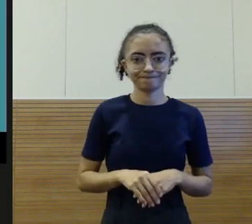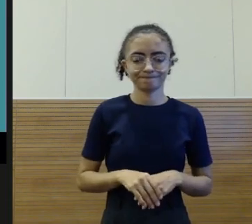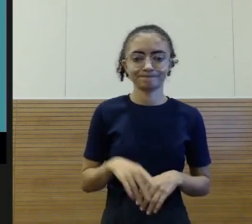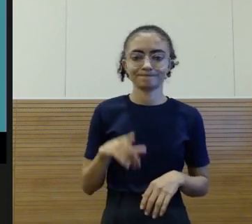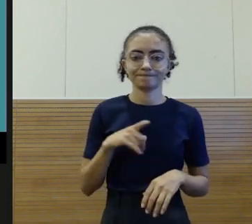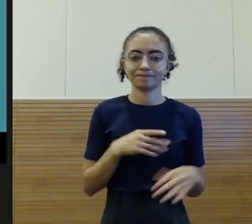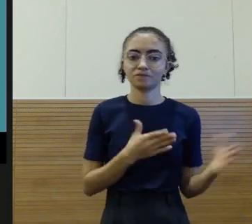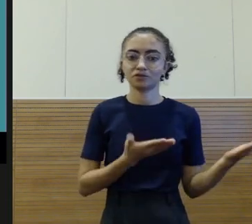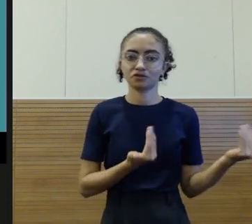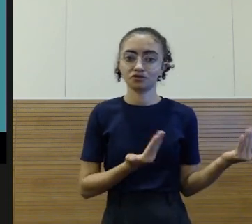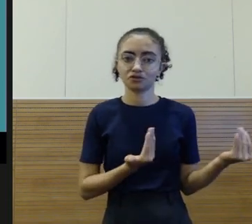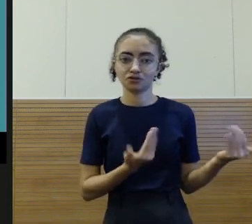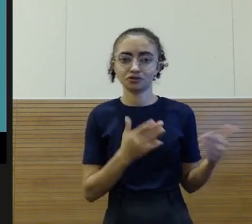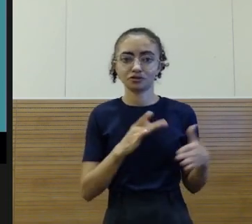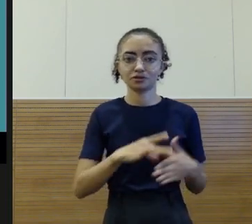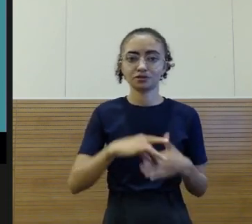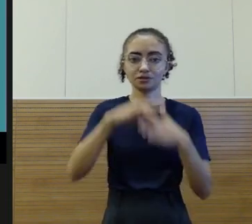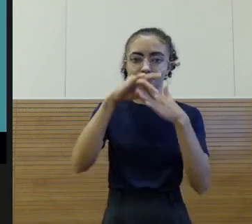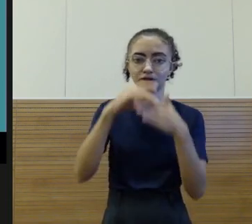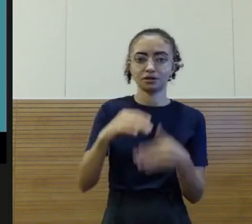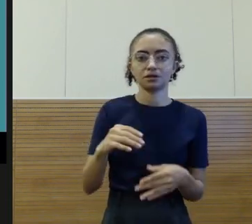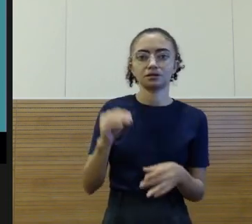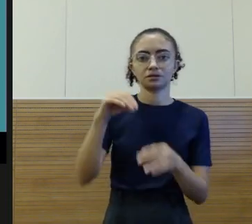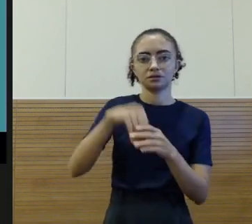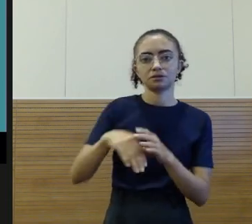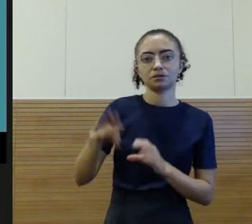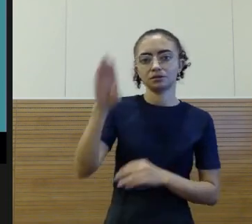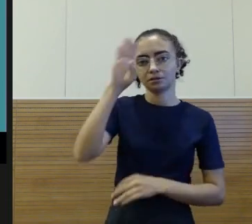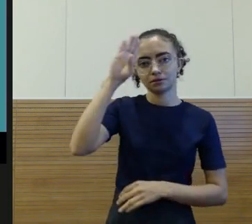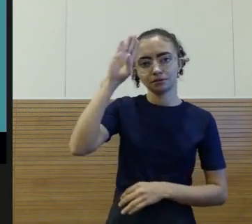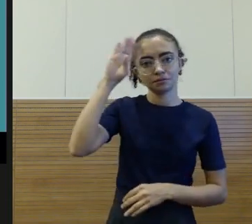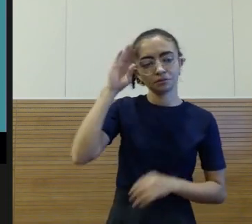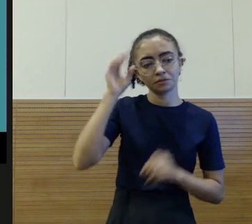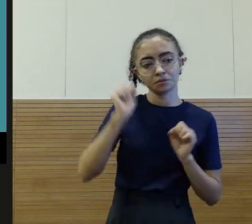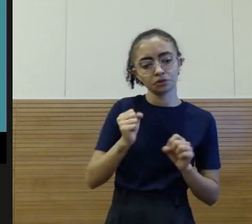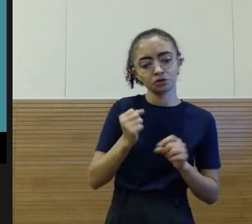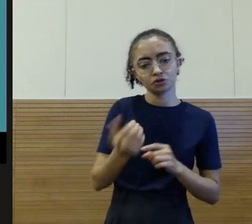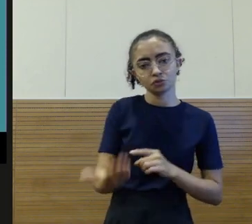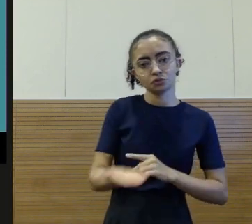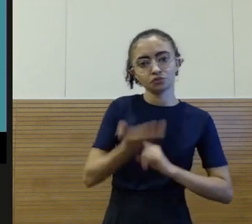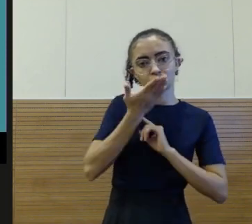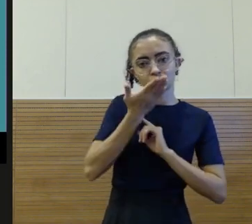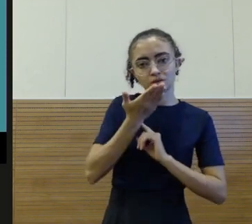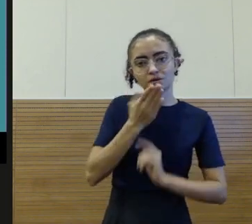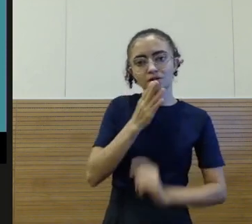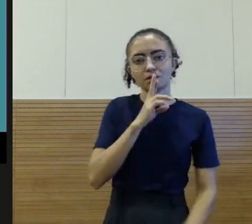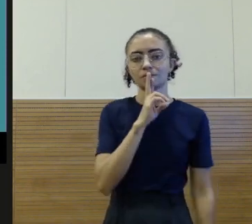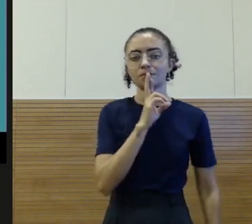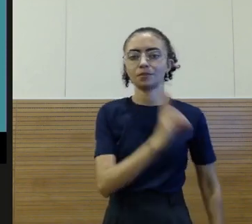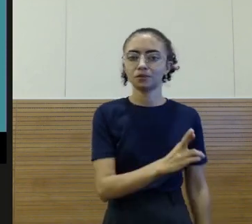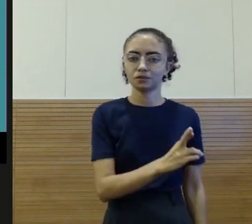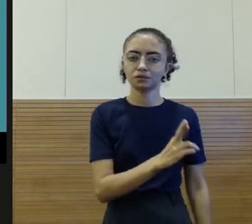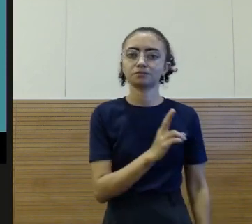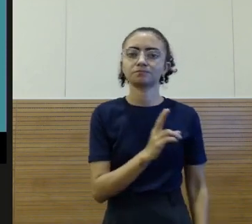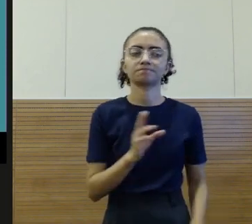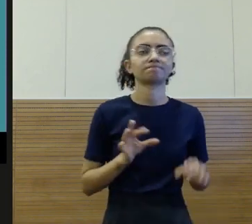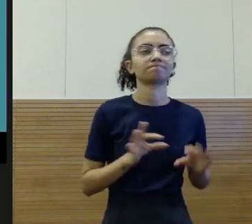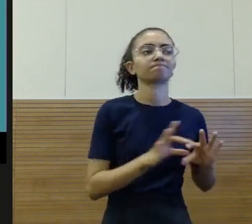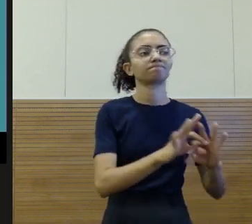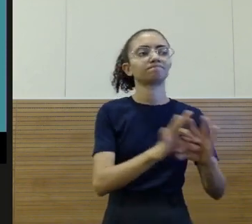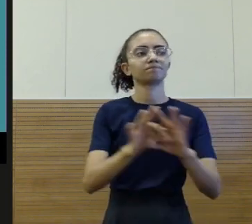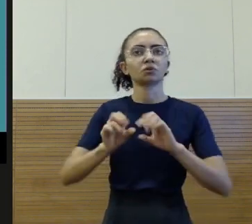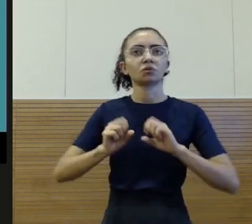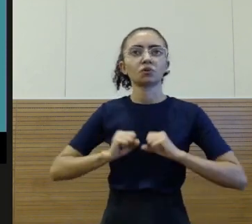líderes ou da academia que nos ajudem a dar resposta a isso, a unir esforços para poder